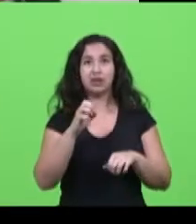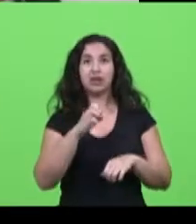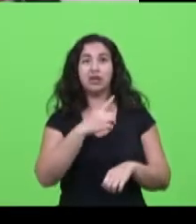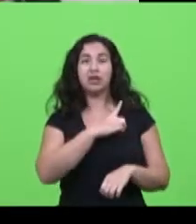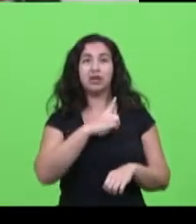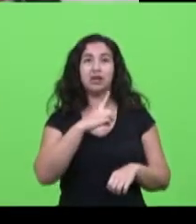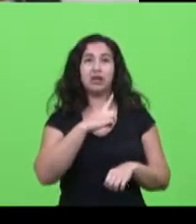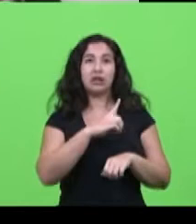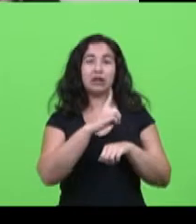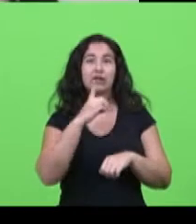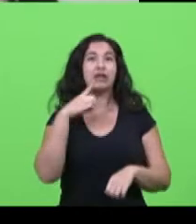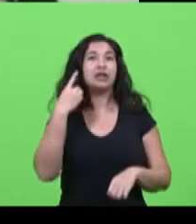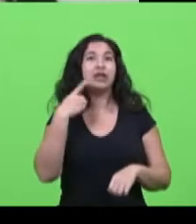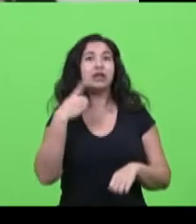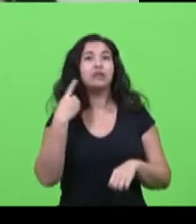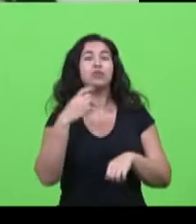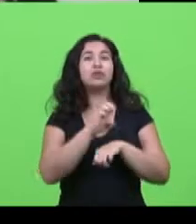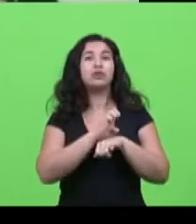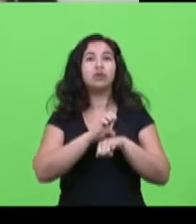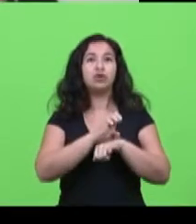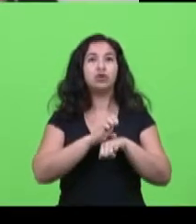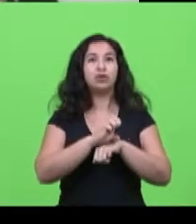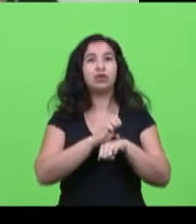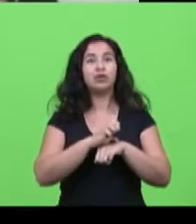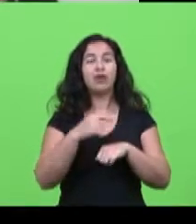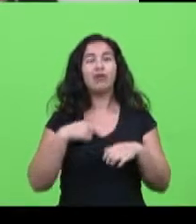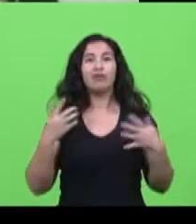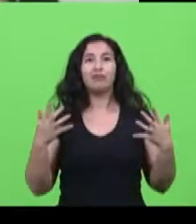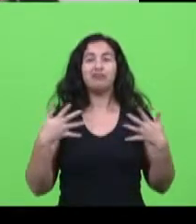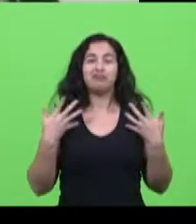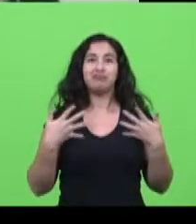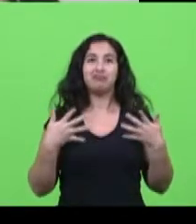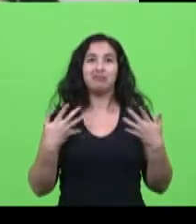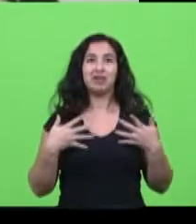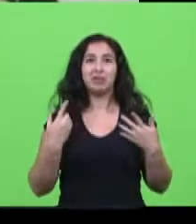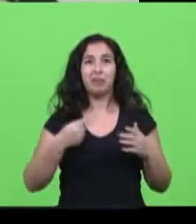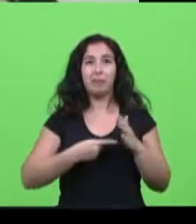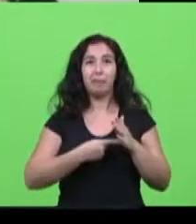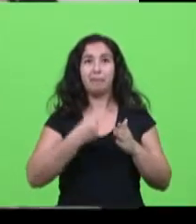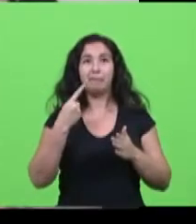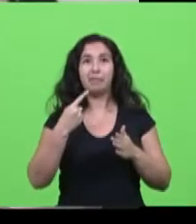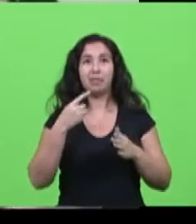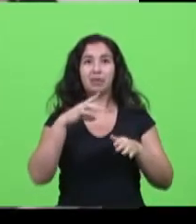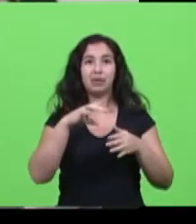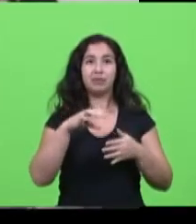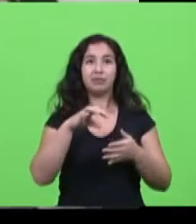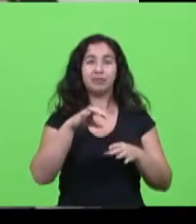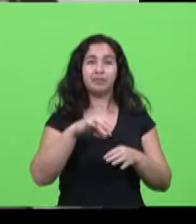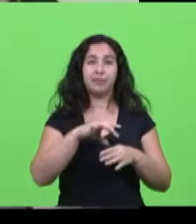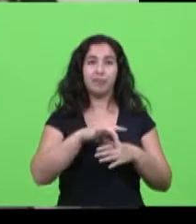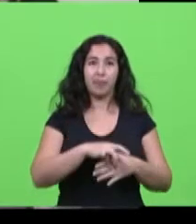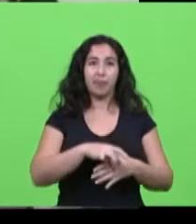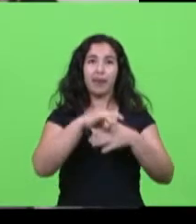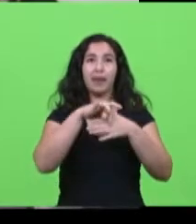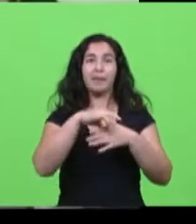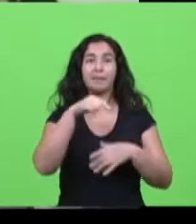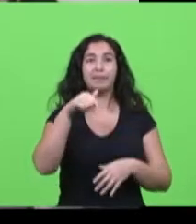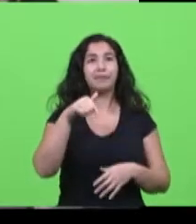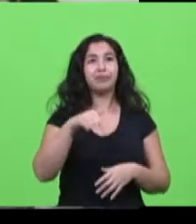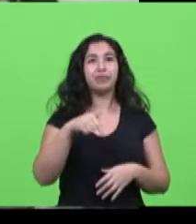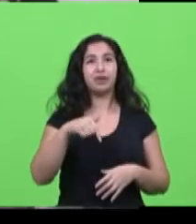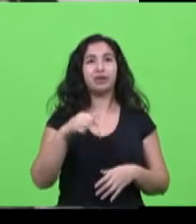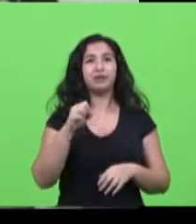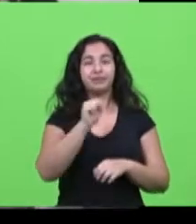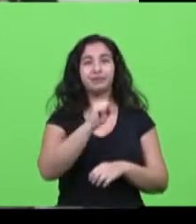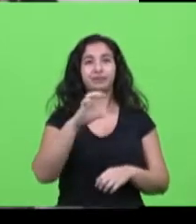emocionado nesse momento por ser o primeiro profissional de educação física como deputado estadual eleito em Santa Catarina e essa casa abraçando a nossa causa. Então, muito